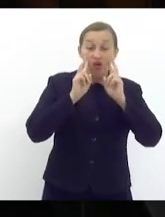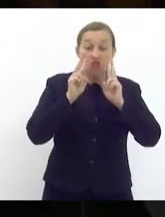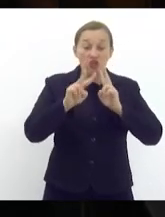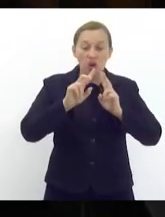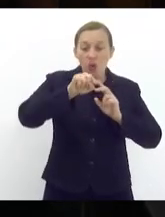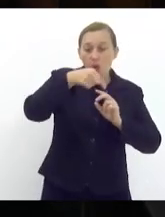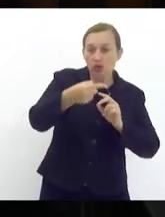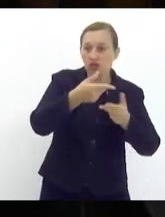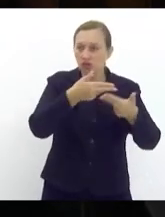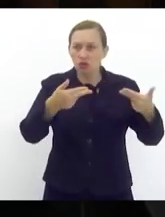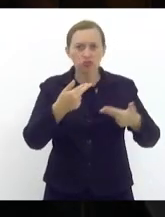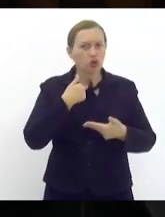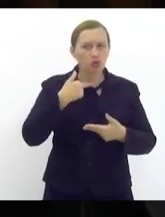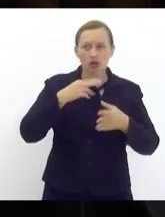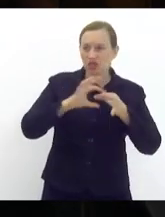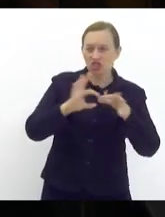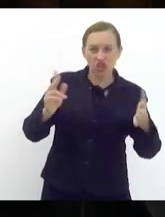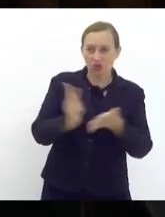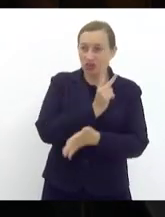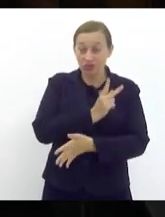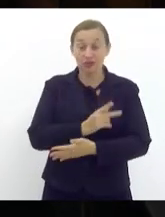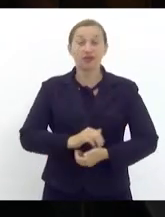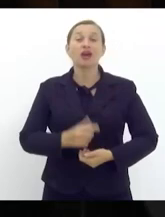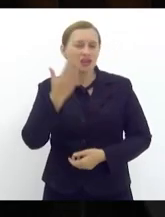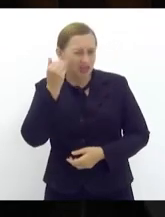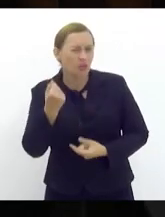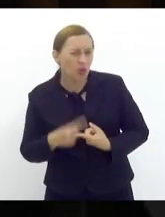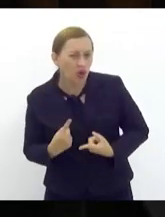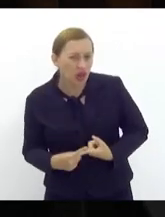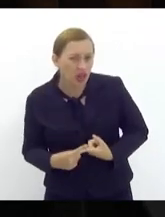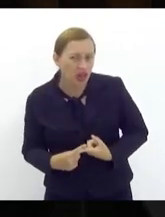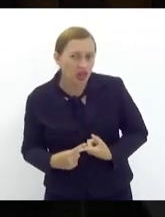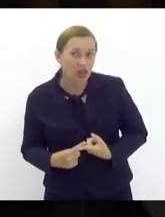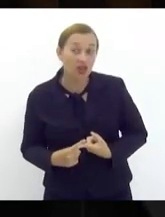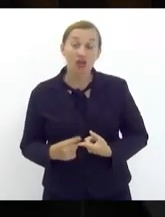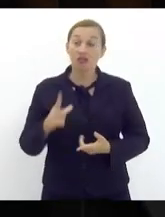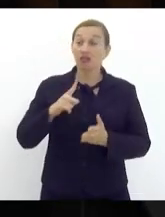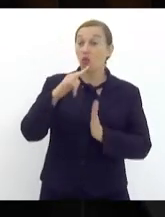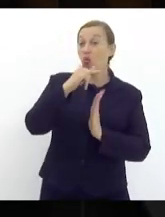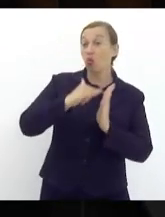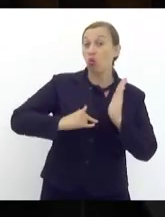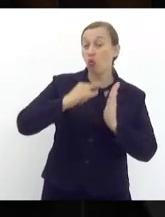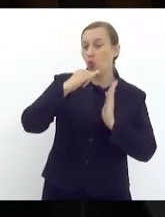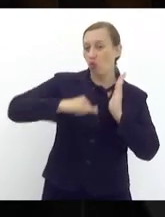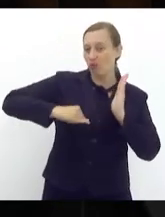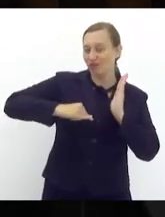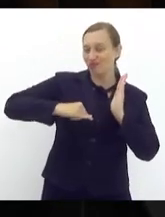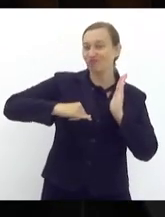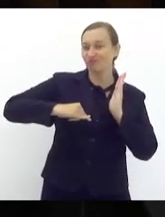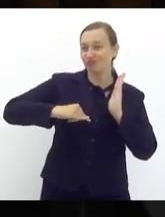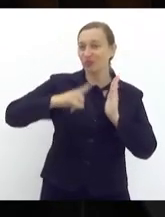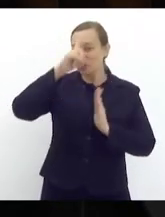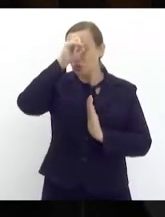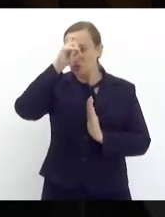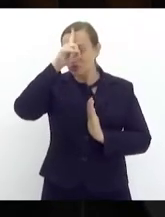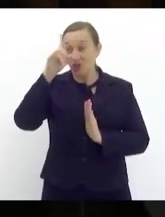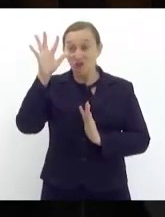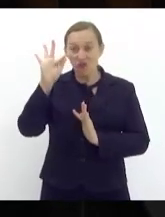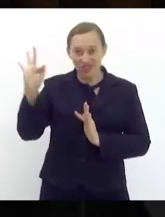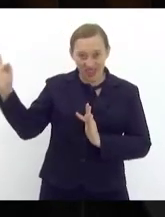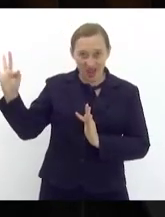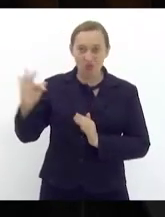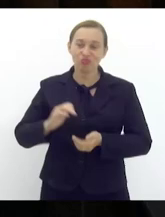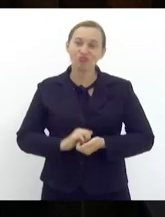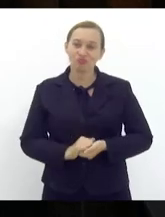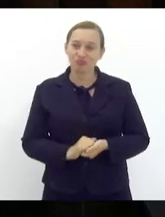acontecer, de forma alguma. Sabe por quê? Tem documentos no Hospital Federal